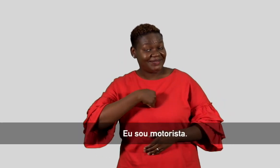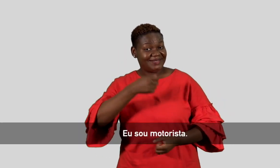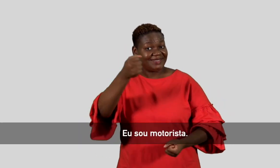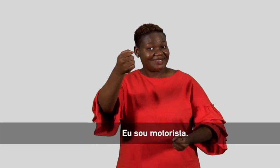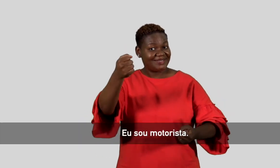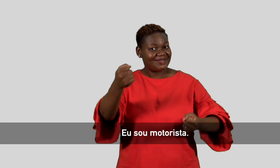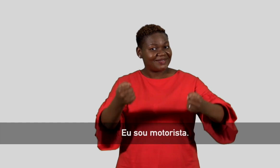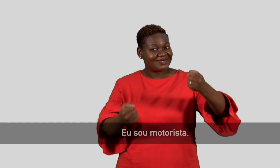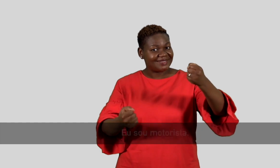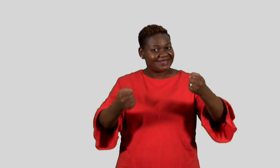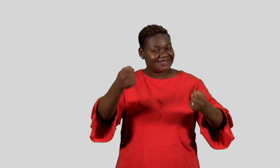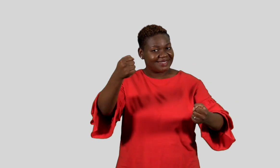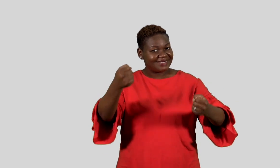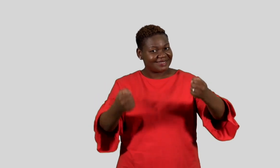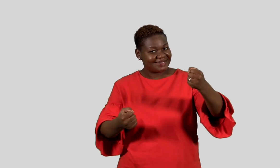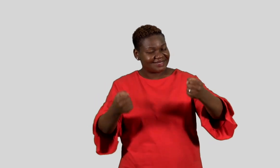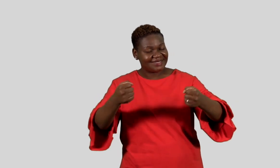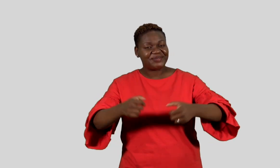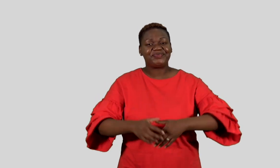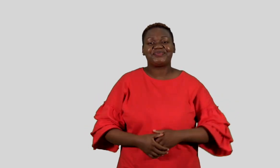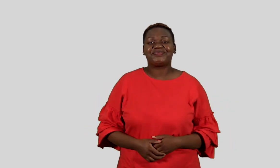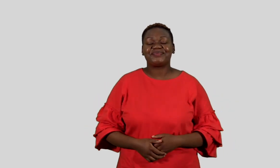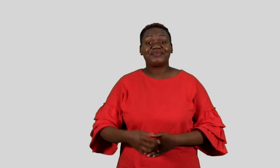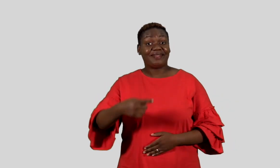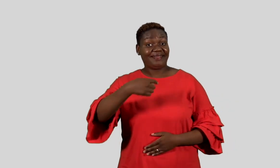Eu sou motorista.